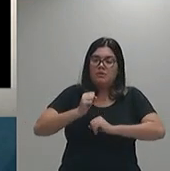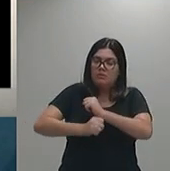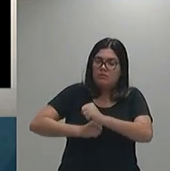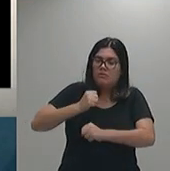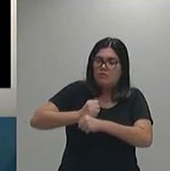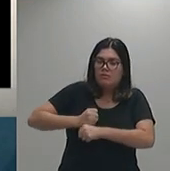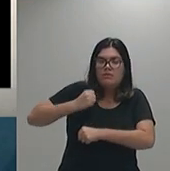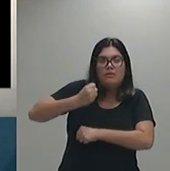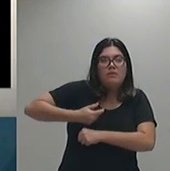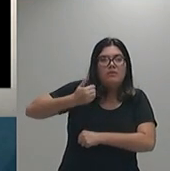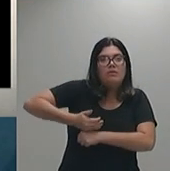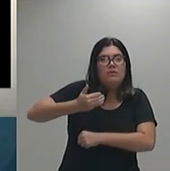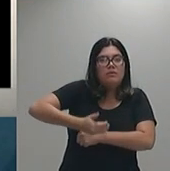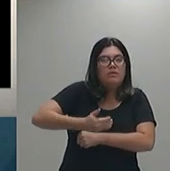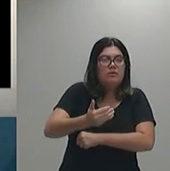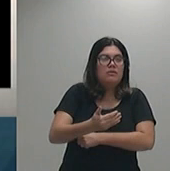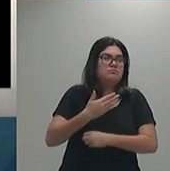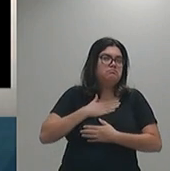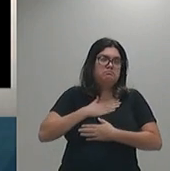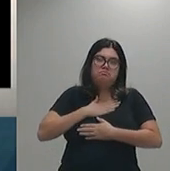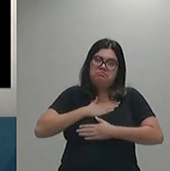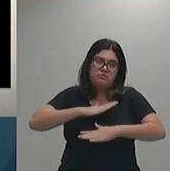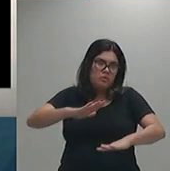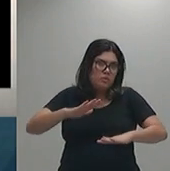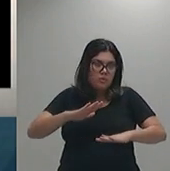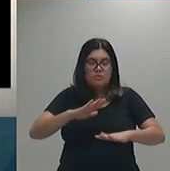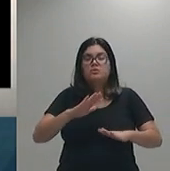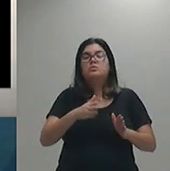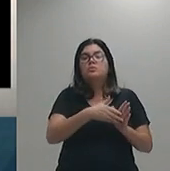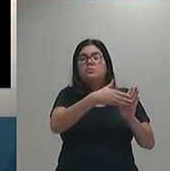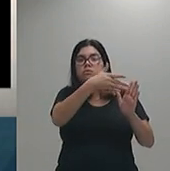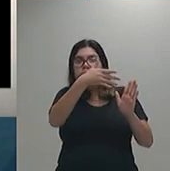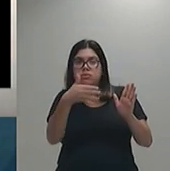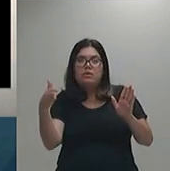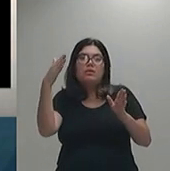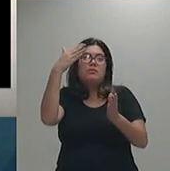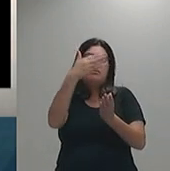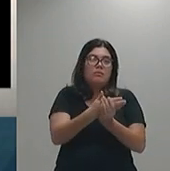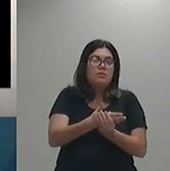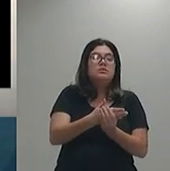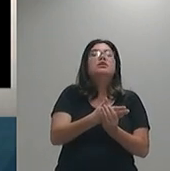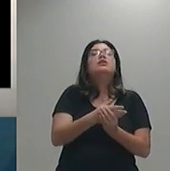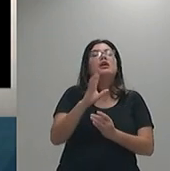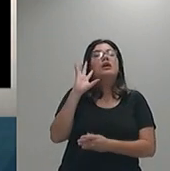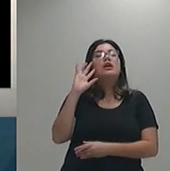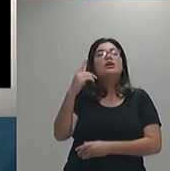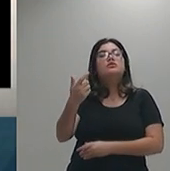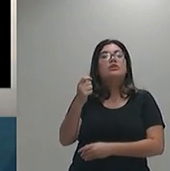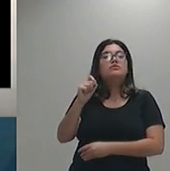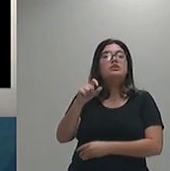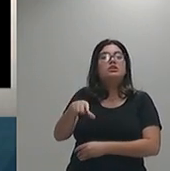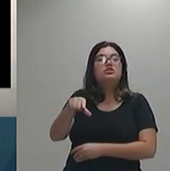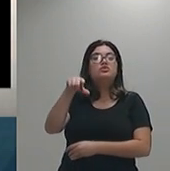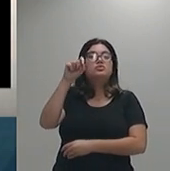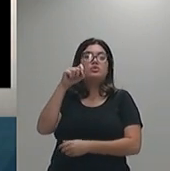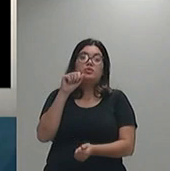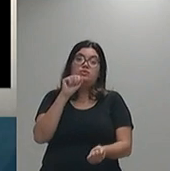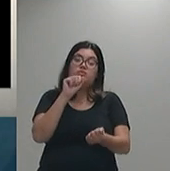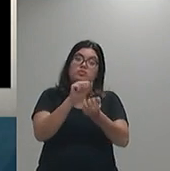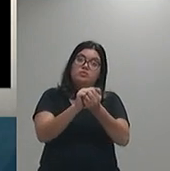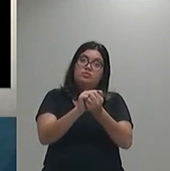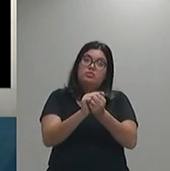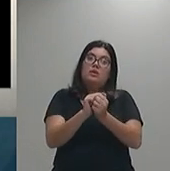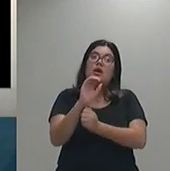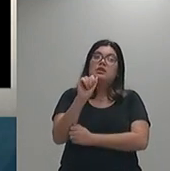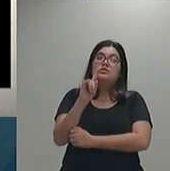satisfeita com recurso que o concurso que o processo está tomando ela resolve escolher junto com o seu acionista controlador